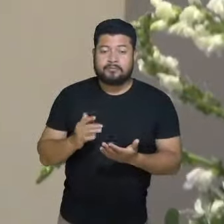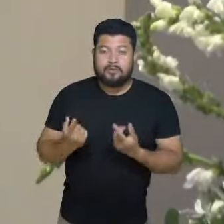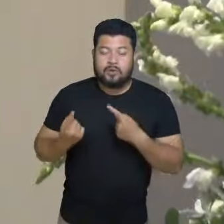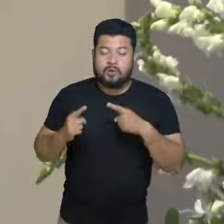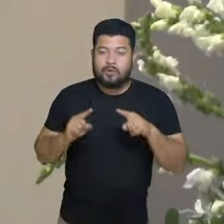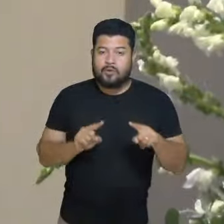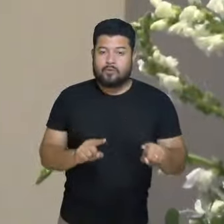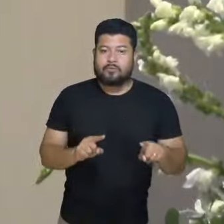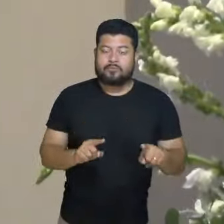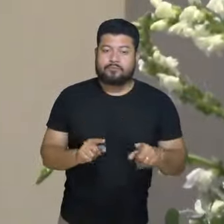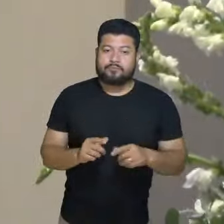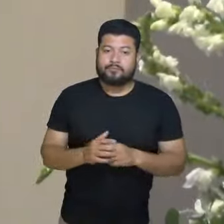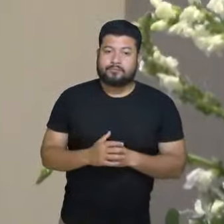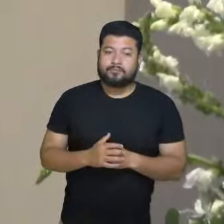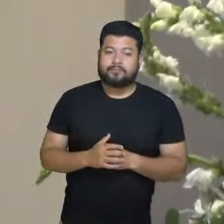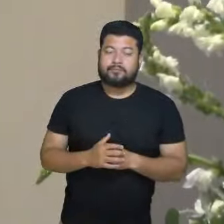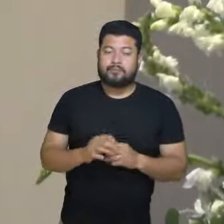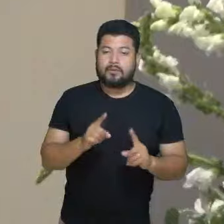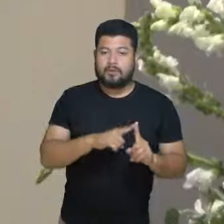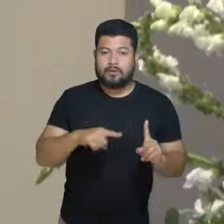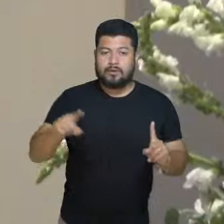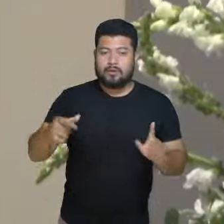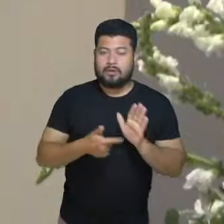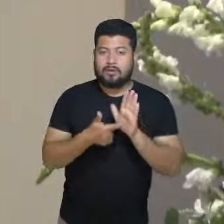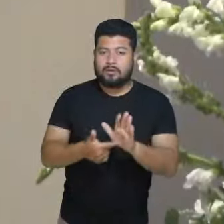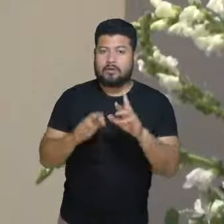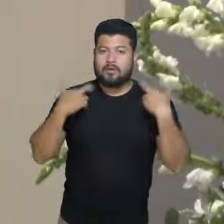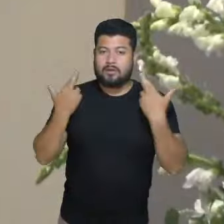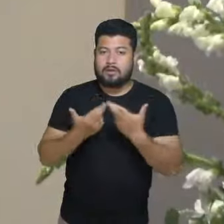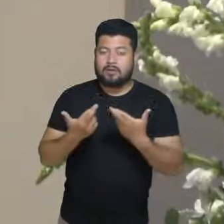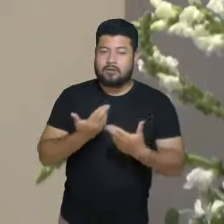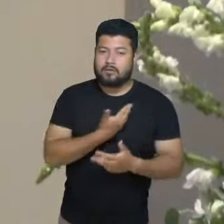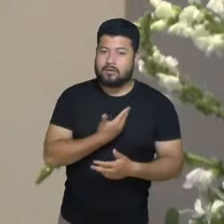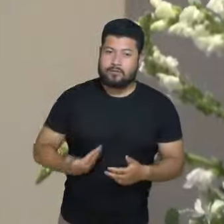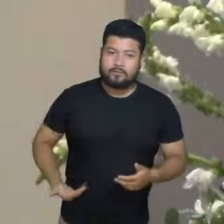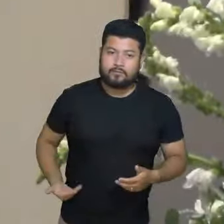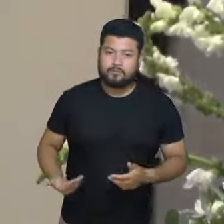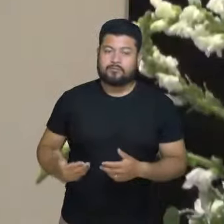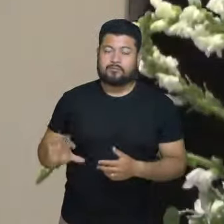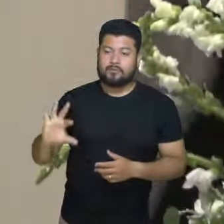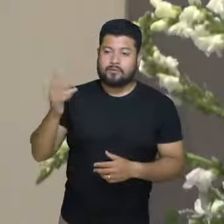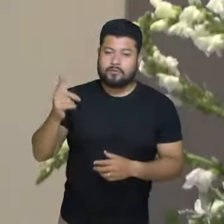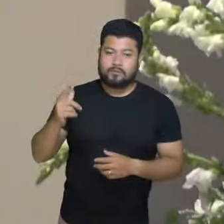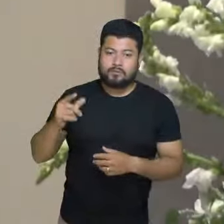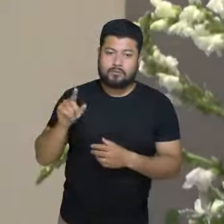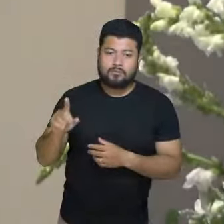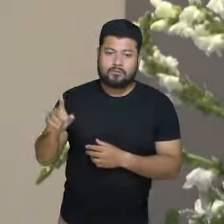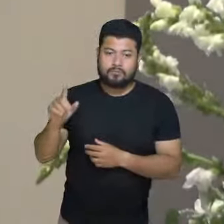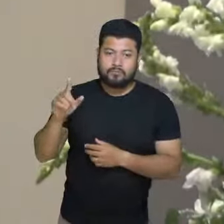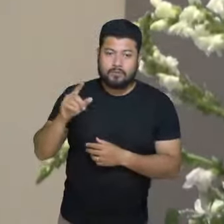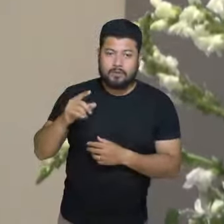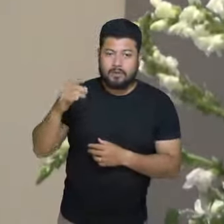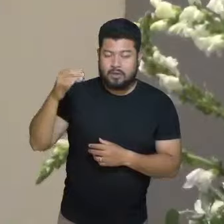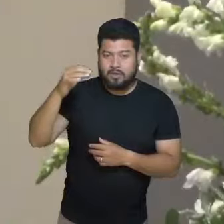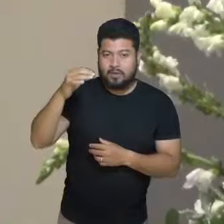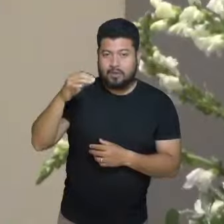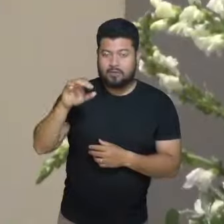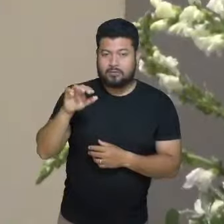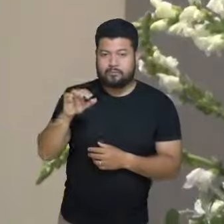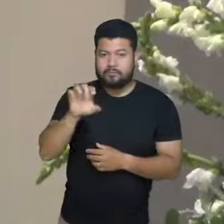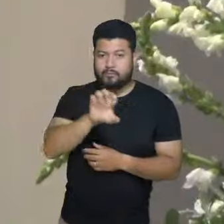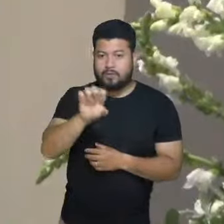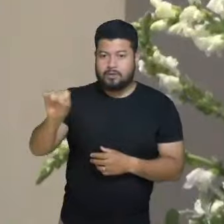inconstitucionalidade dados apresentados em reunião de governadores no Cude ocorrido no Espírito Santo e publicado no jornal Notícias do